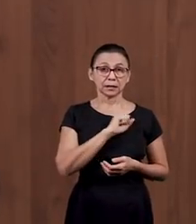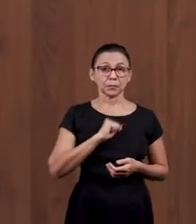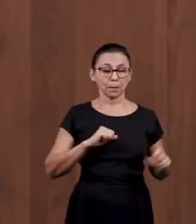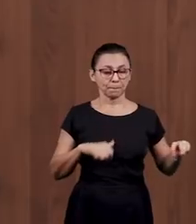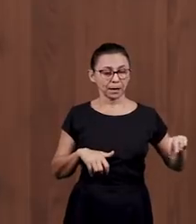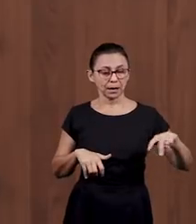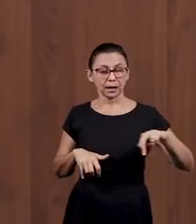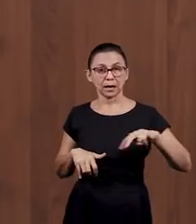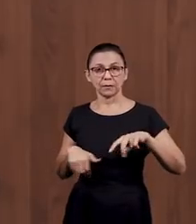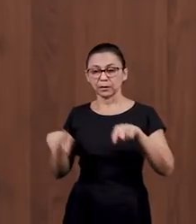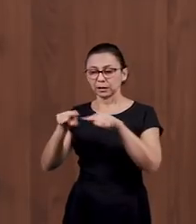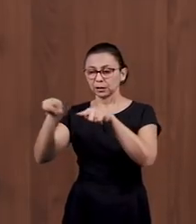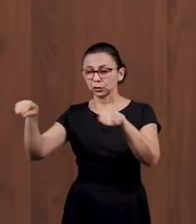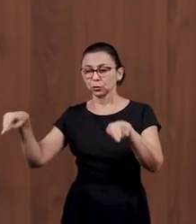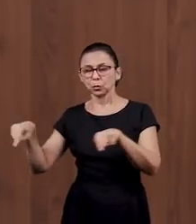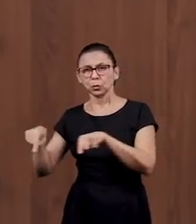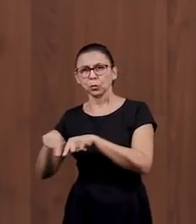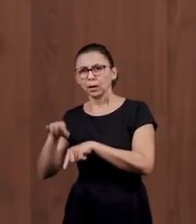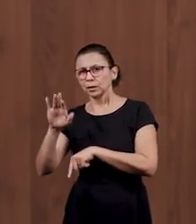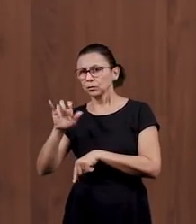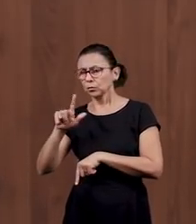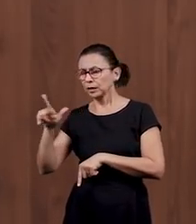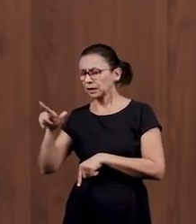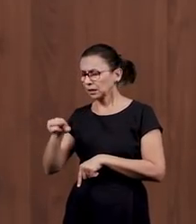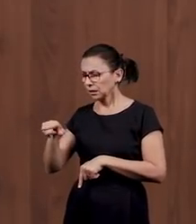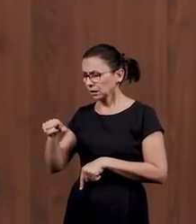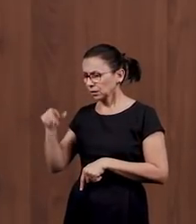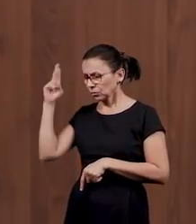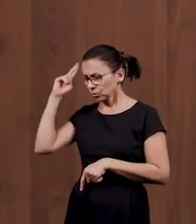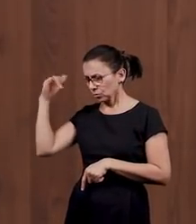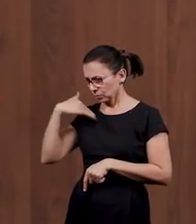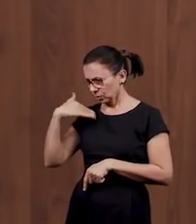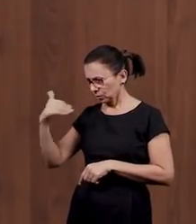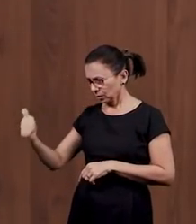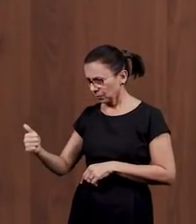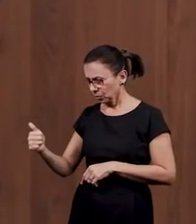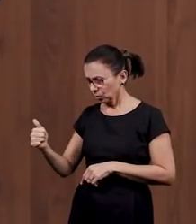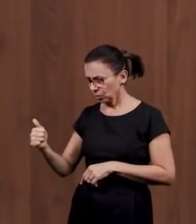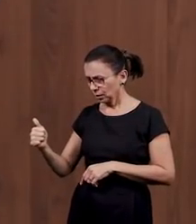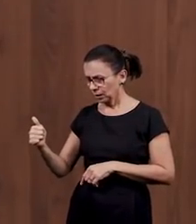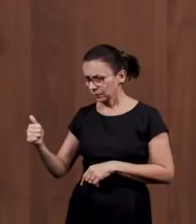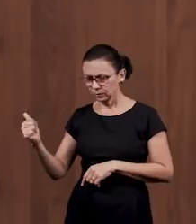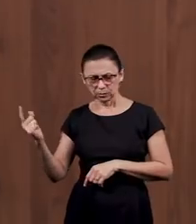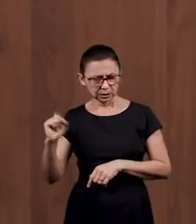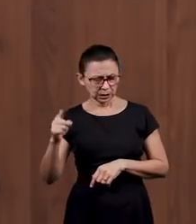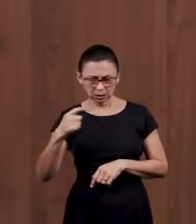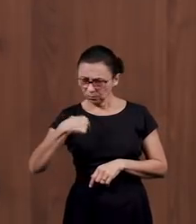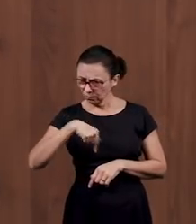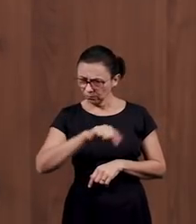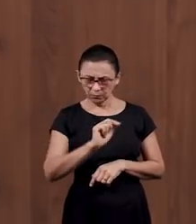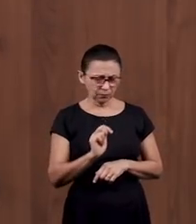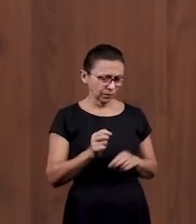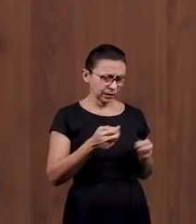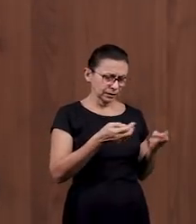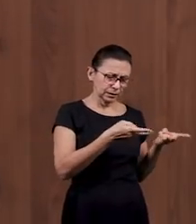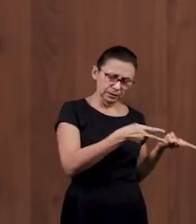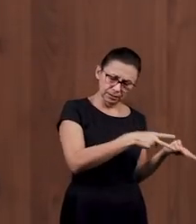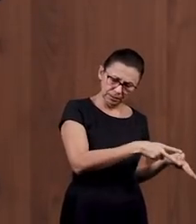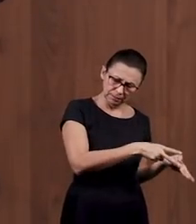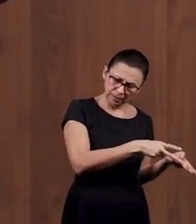disse: Senhor, Eli, o Senhor me chamou? E ele disse: não, vai deitar. E isso aconteceu 3